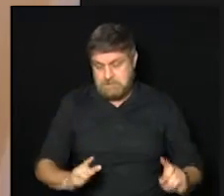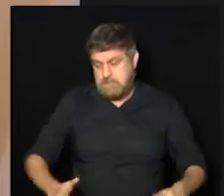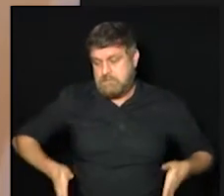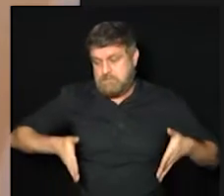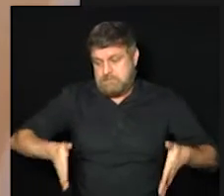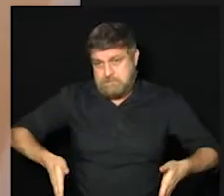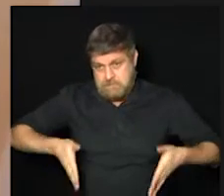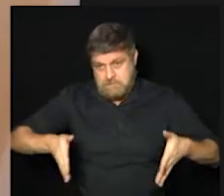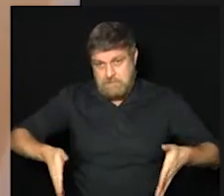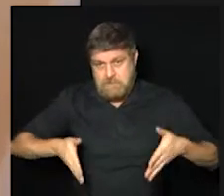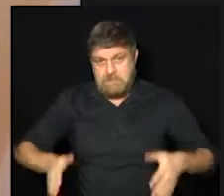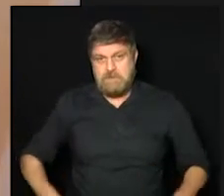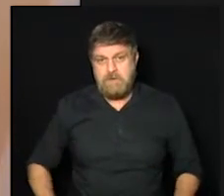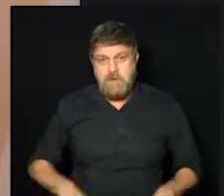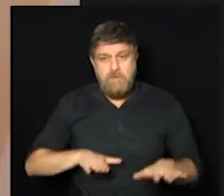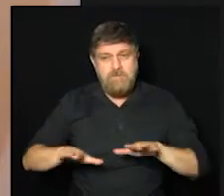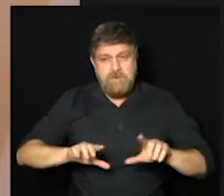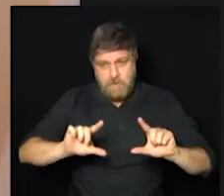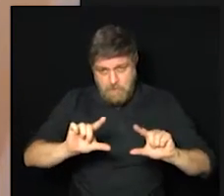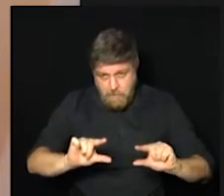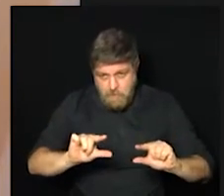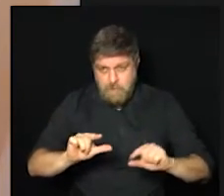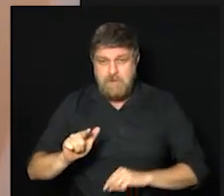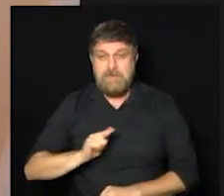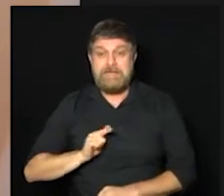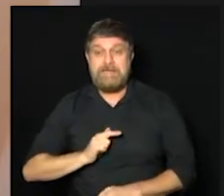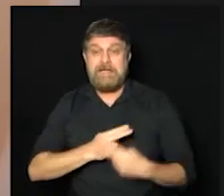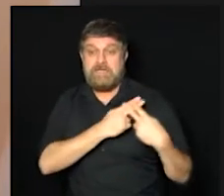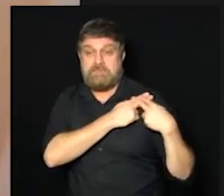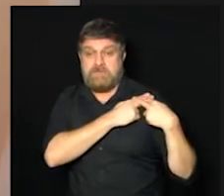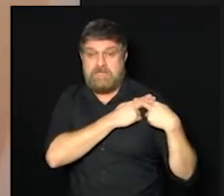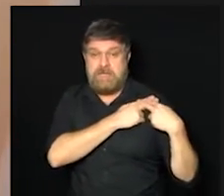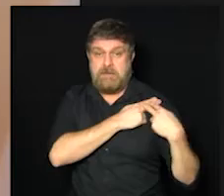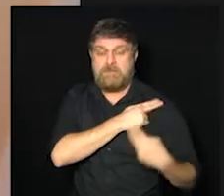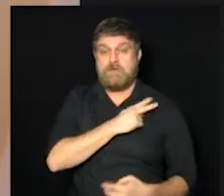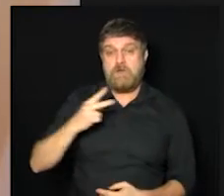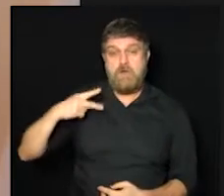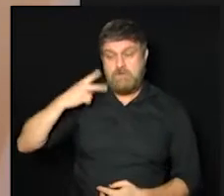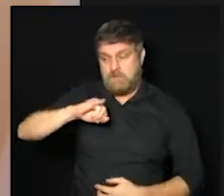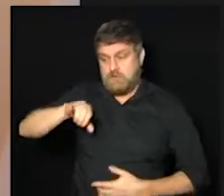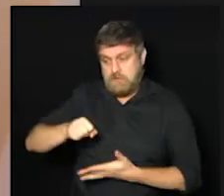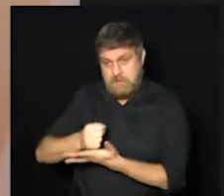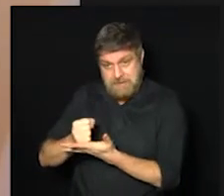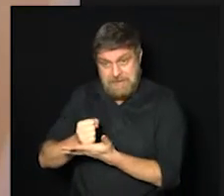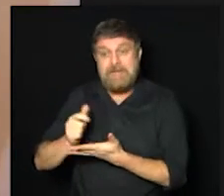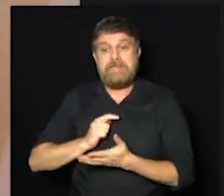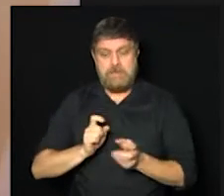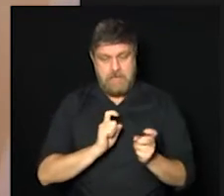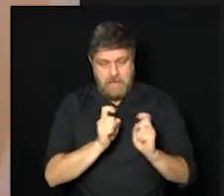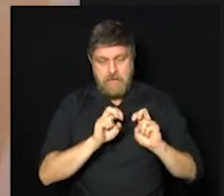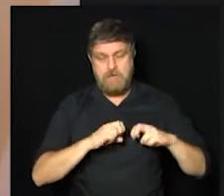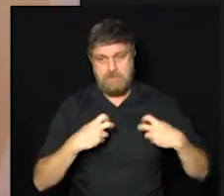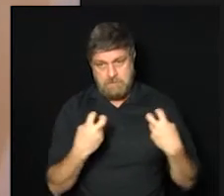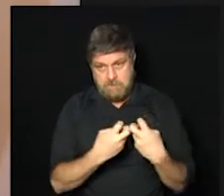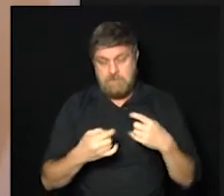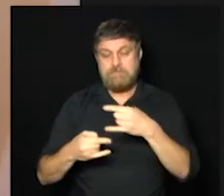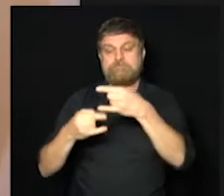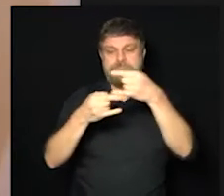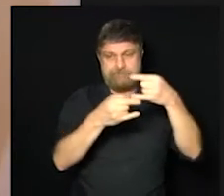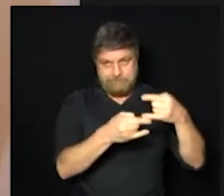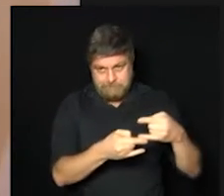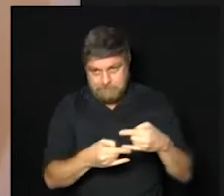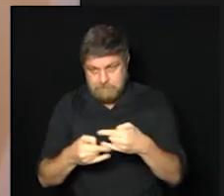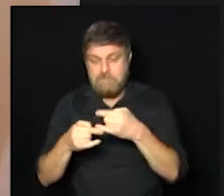Mobilidade Reduzida, presidida pelo vereador Jorge da Farmácia, também se reúne pelo sistema de